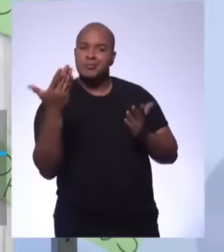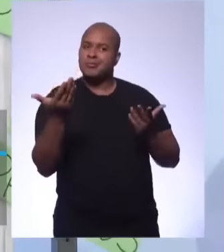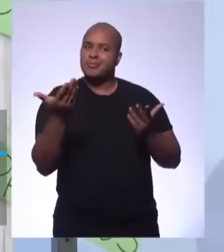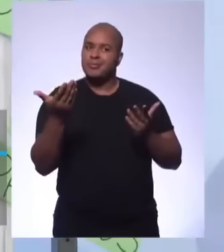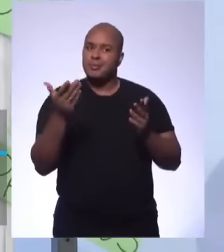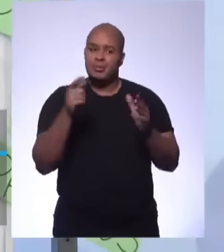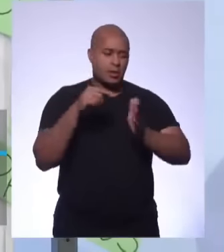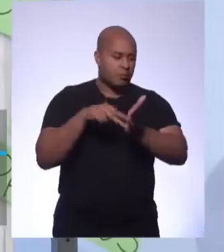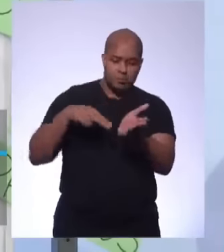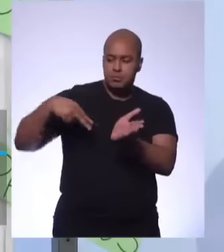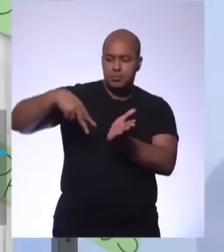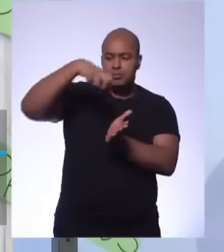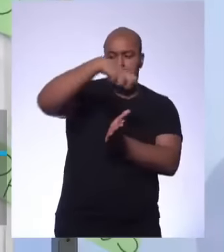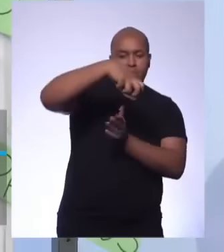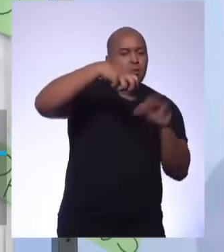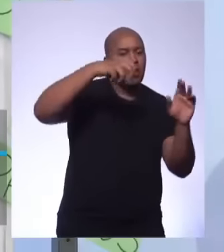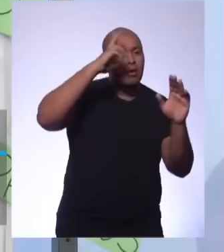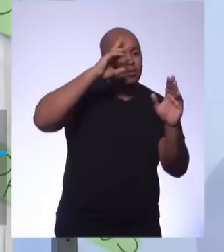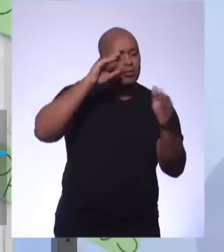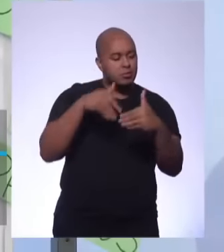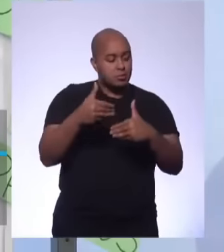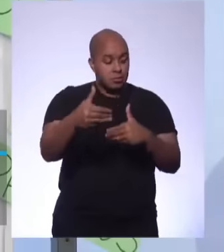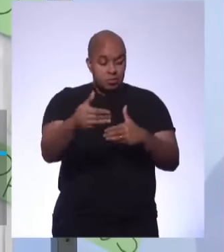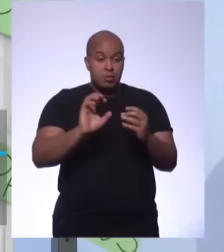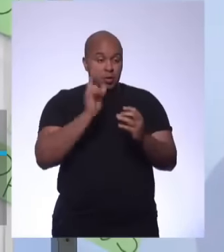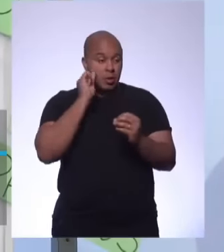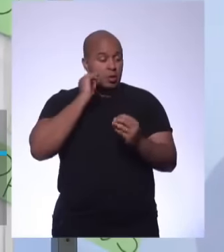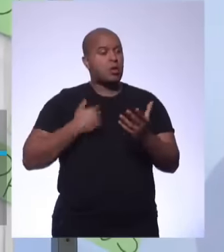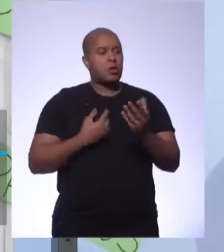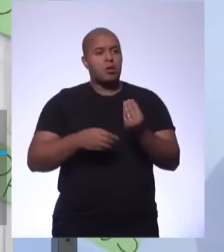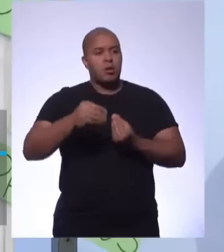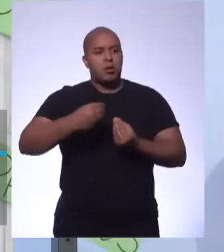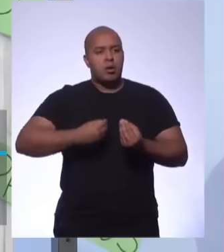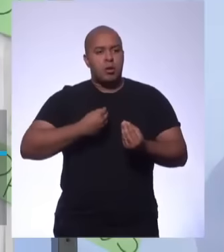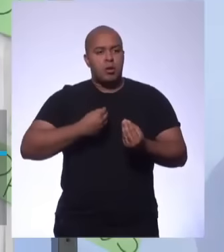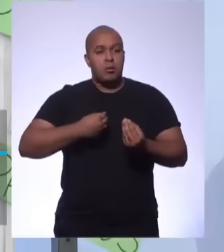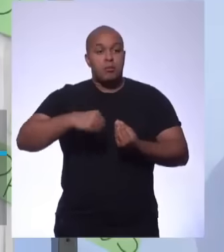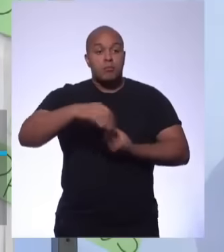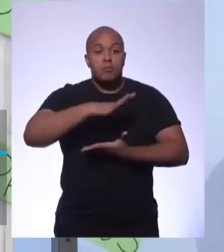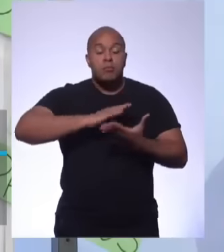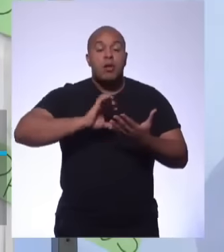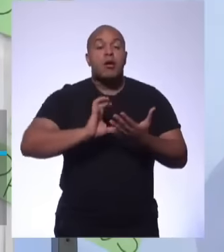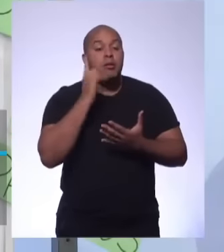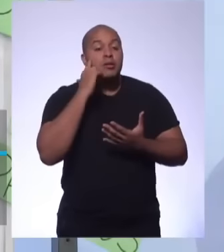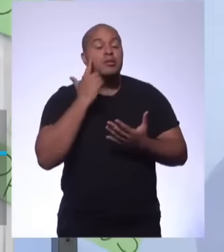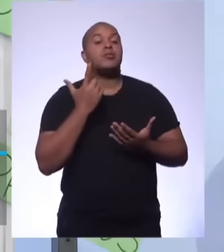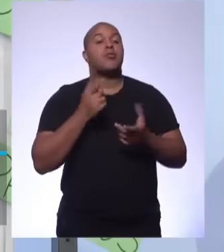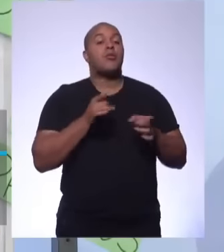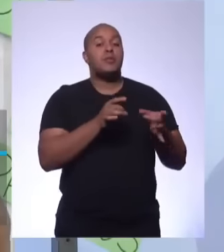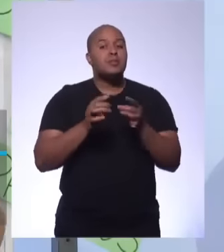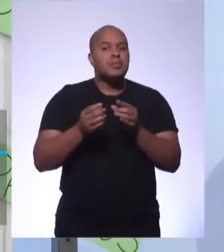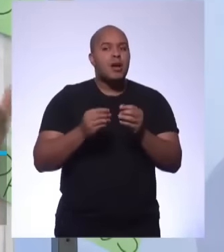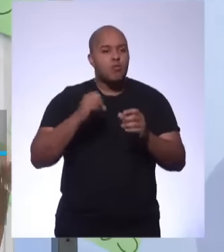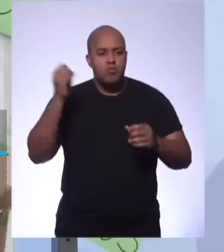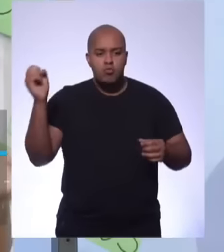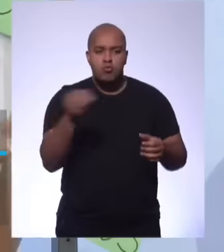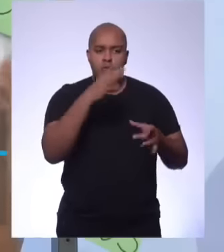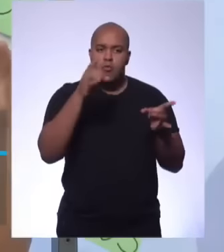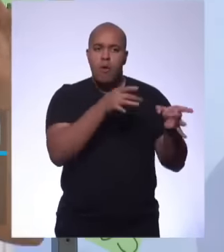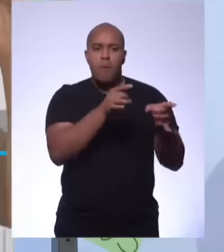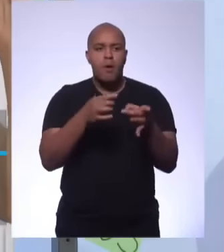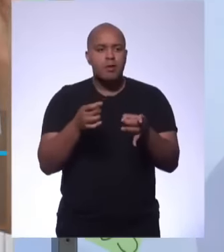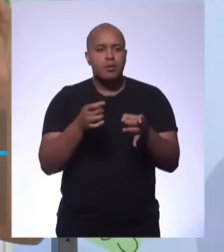salto agora na história. Vai acontecer um renascimento cultural. Aliás, renascimento comercial. Então, aquele